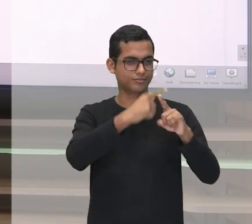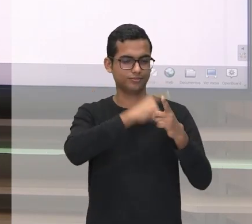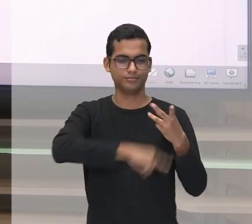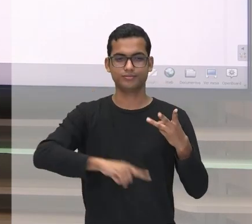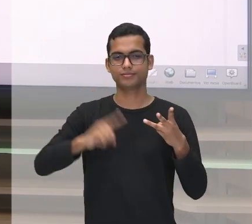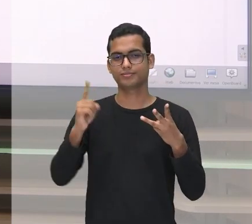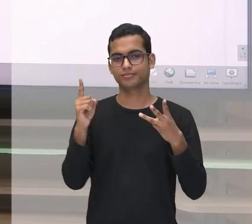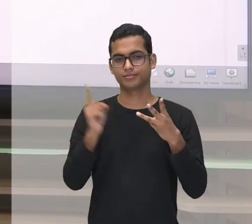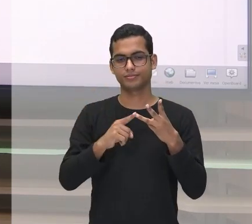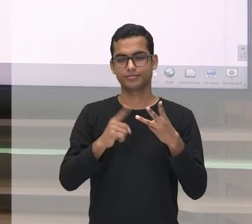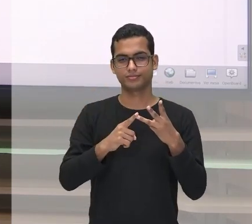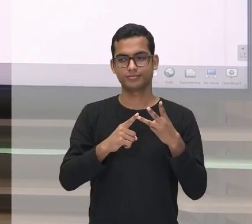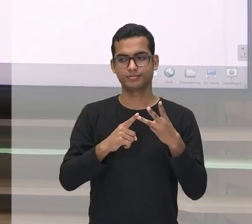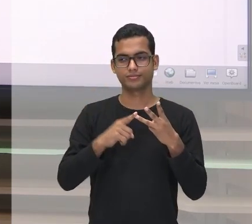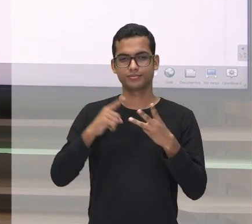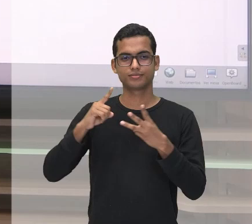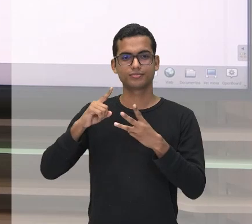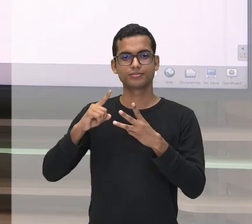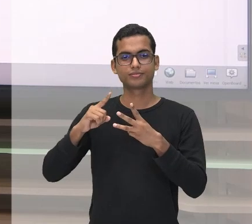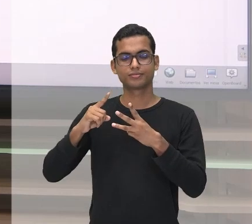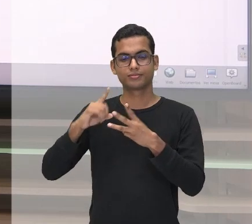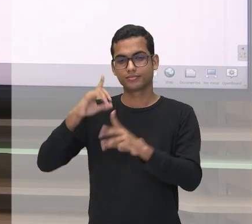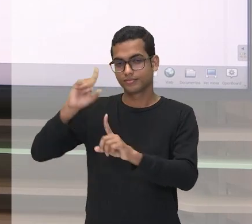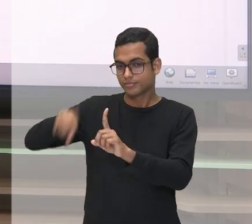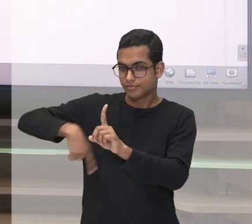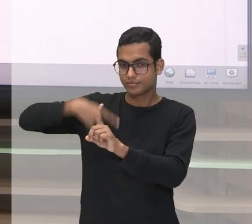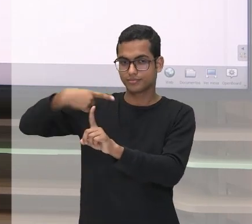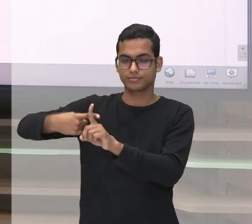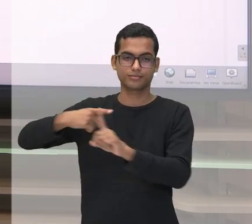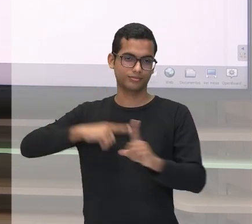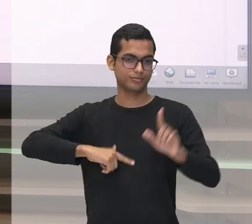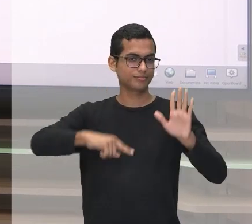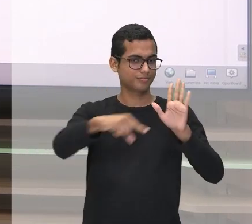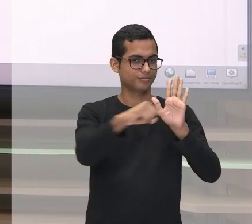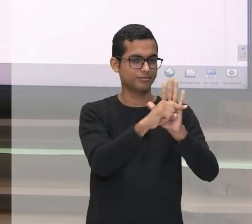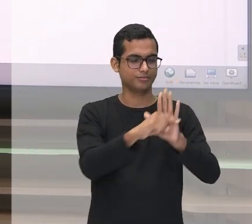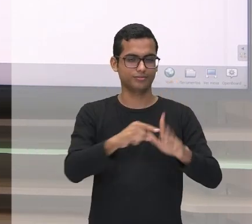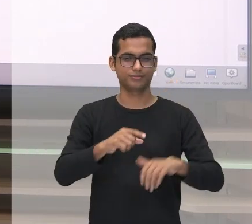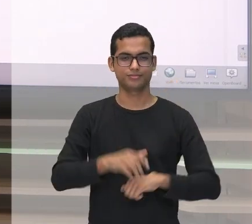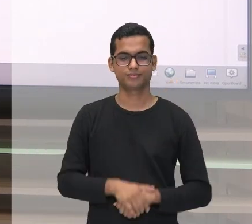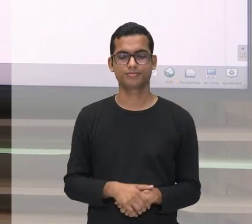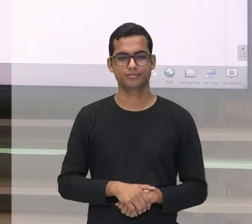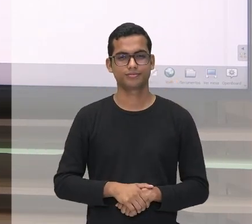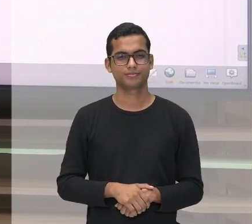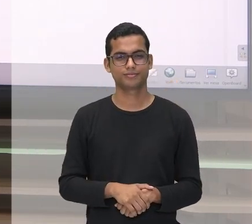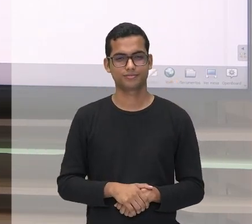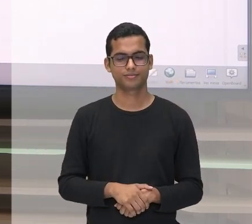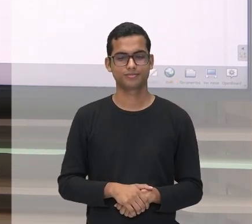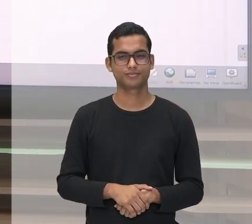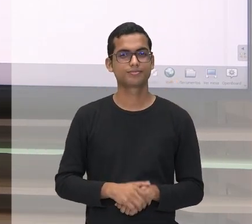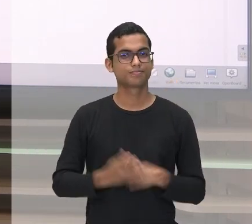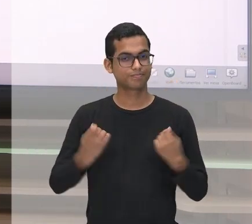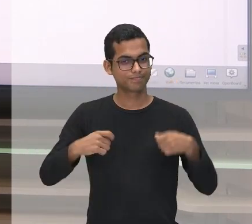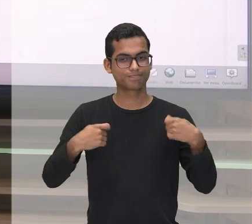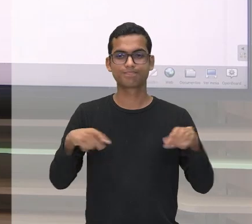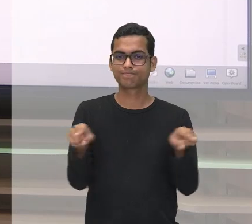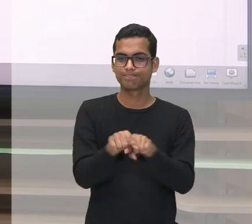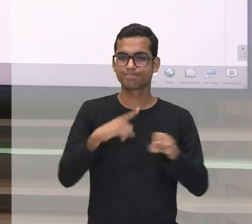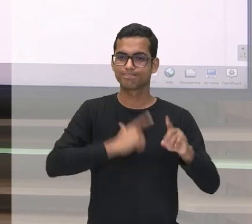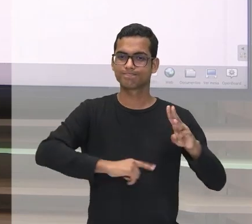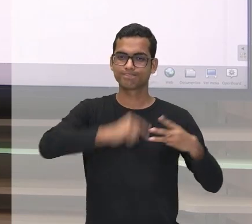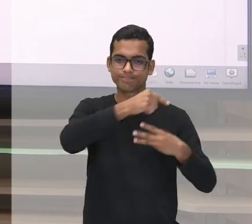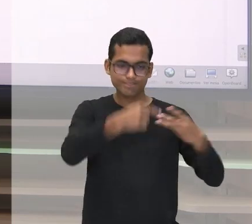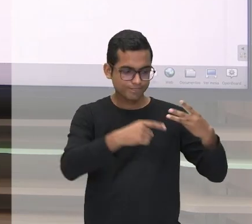divisão. E a terceira prioridade, adição e subtração. Então, temos que cumprir isso